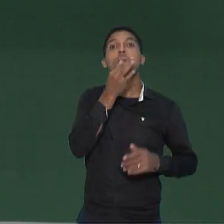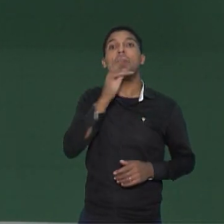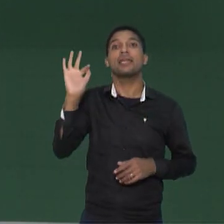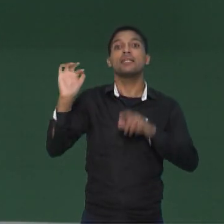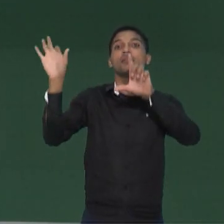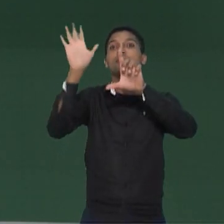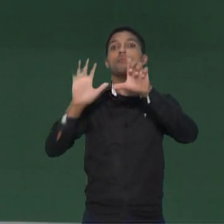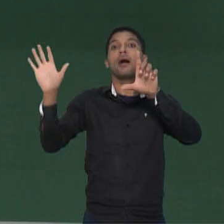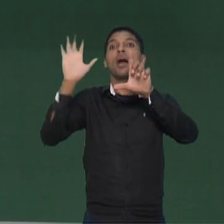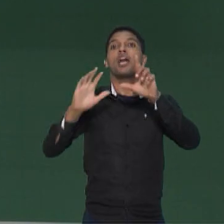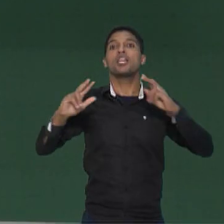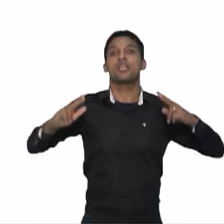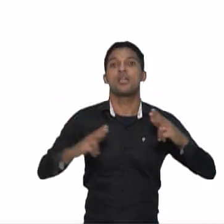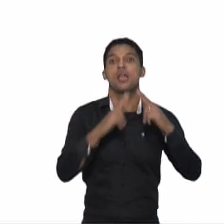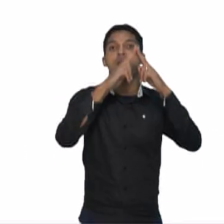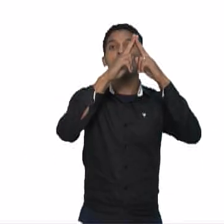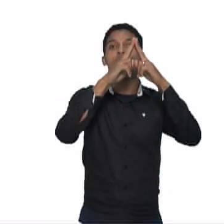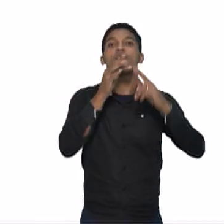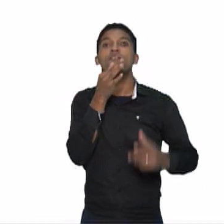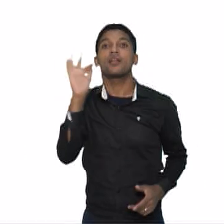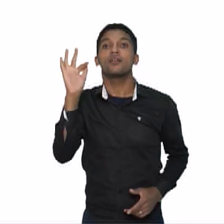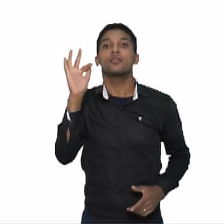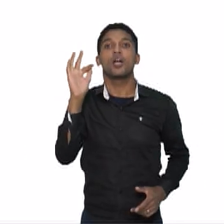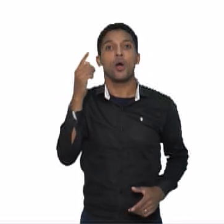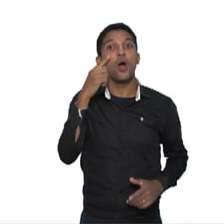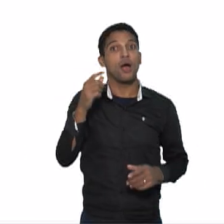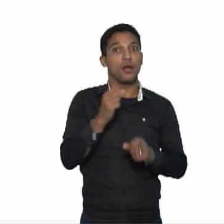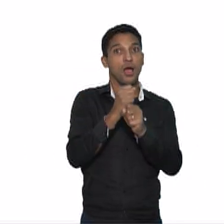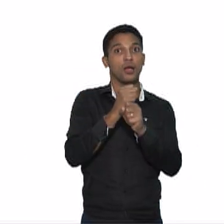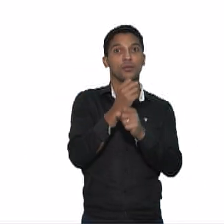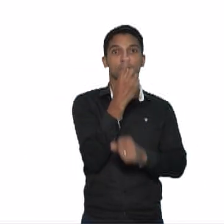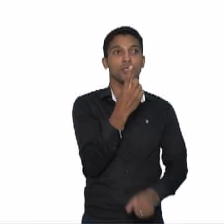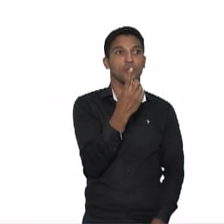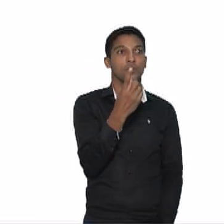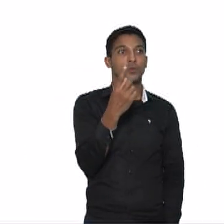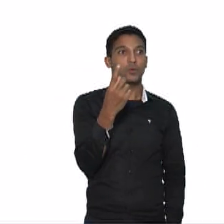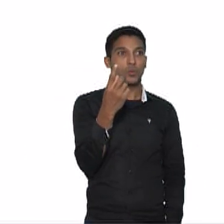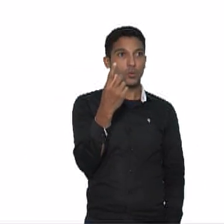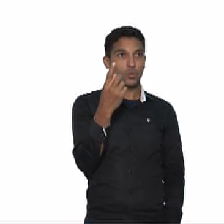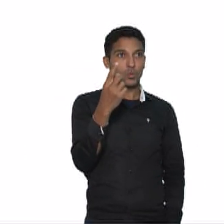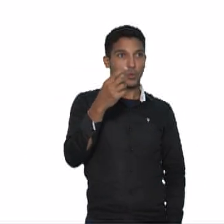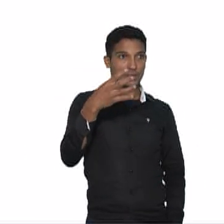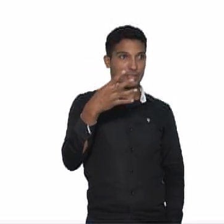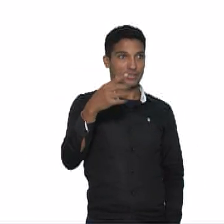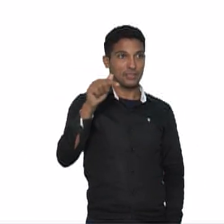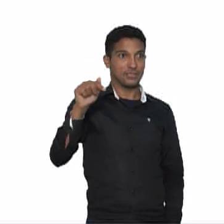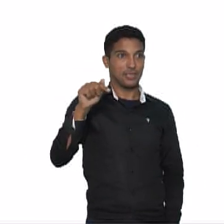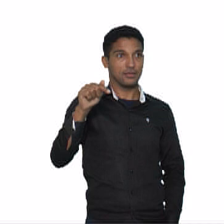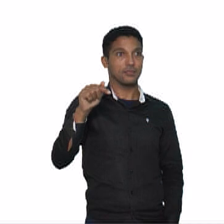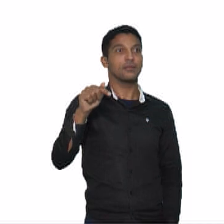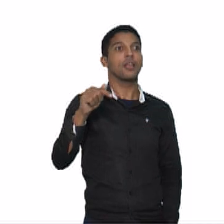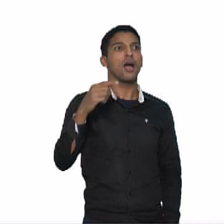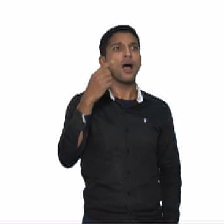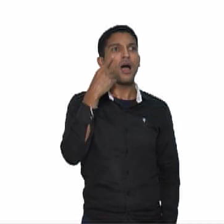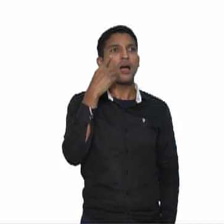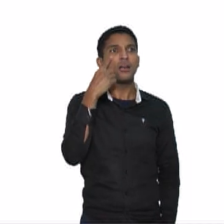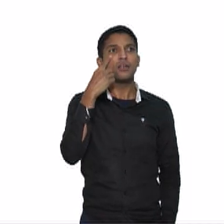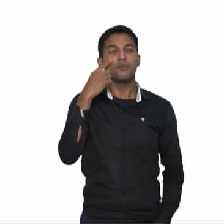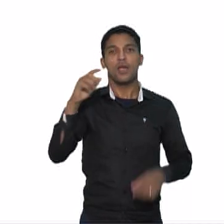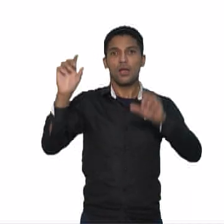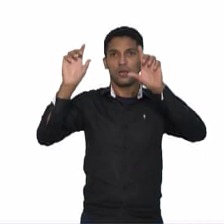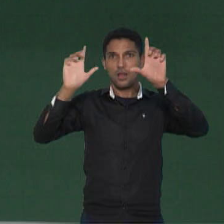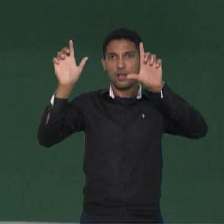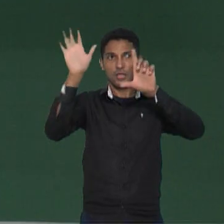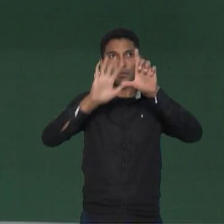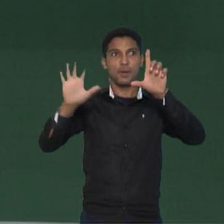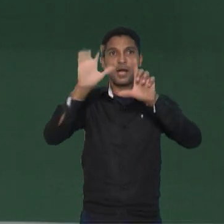Germain Soufflot, tá? De 1757 a 1792. Veja que a composição dela é muito parecida